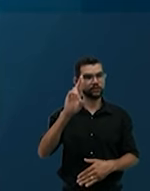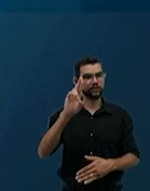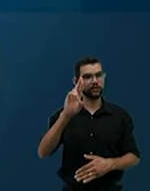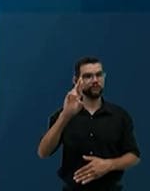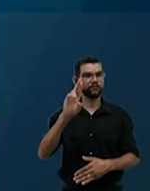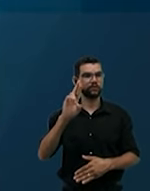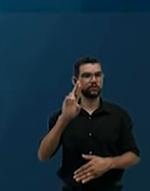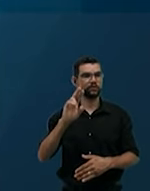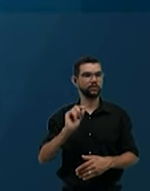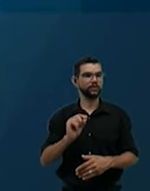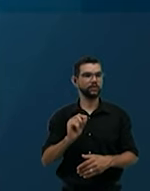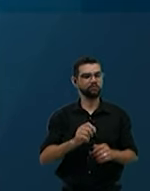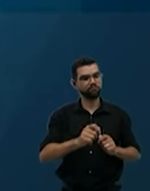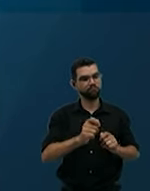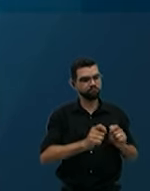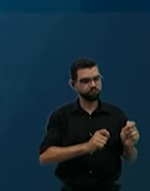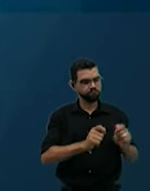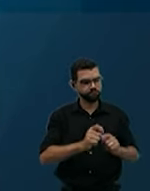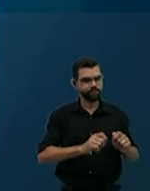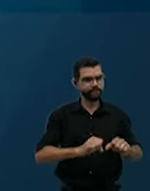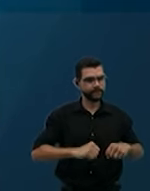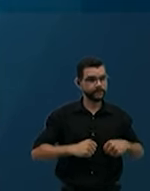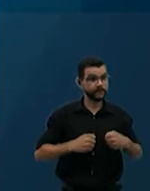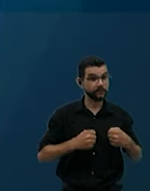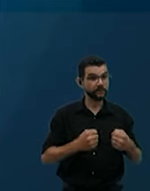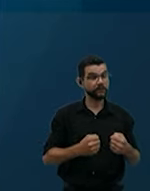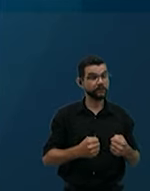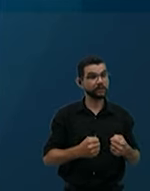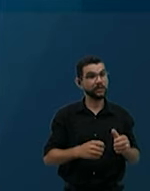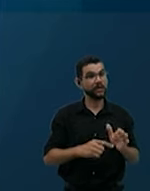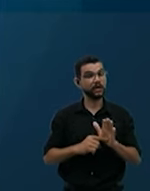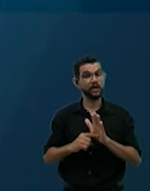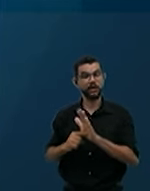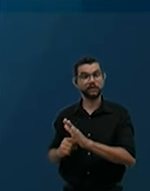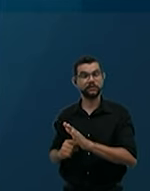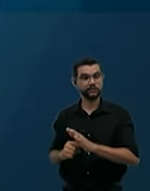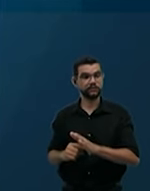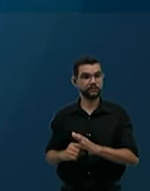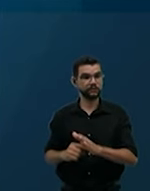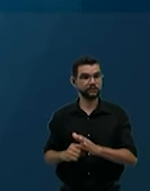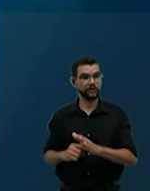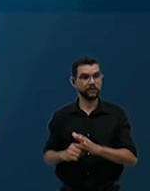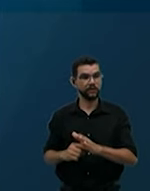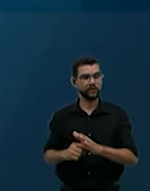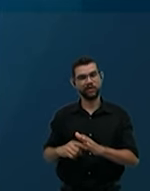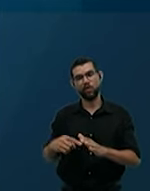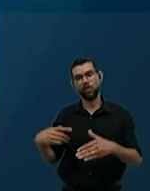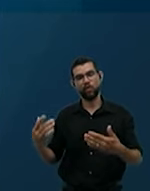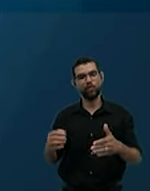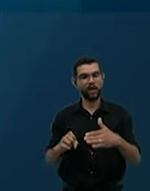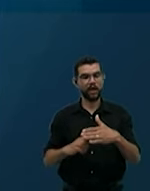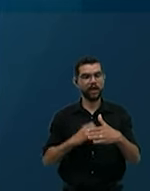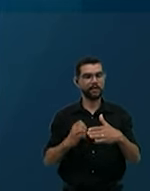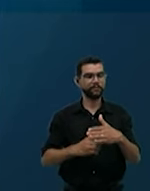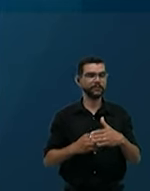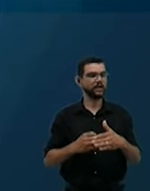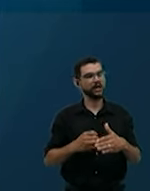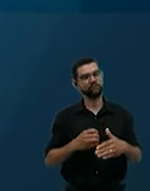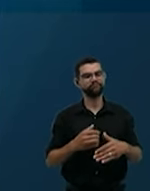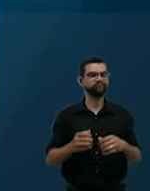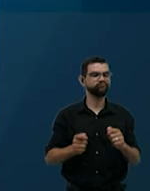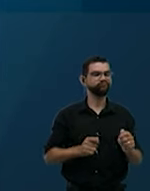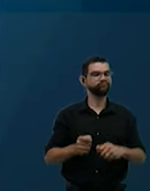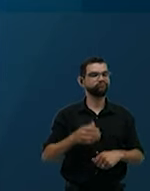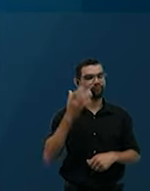externas e não agir de modo mais fácil, que é indeferir os pedidos de benefício previdenciário.